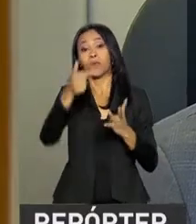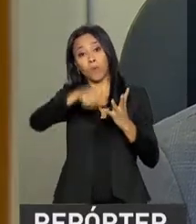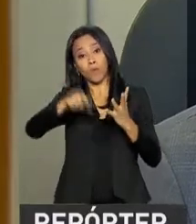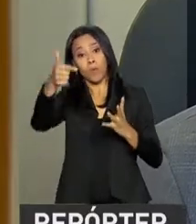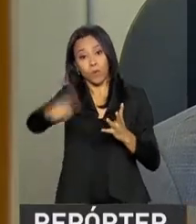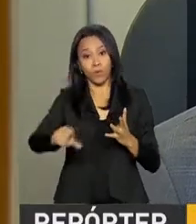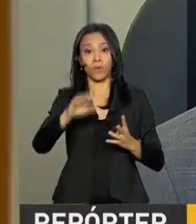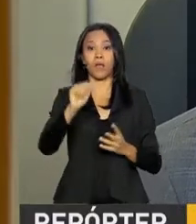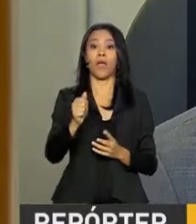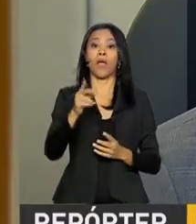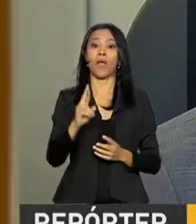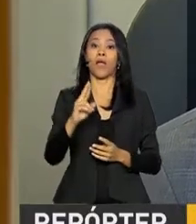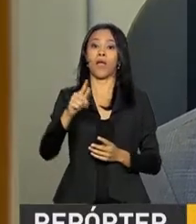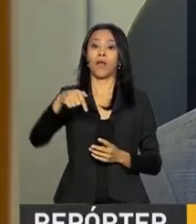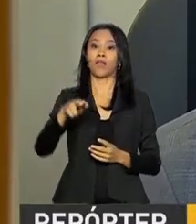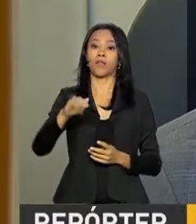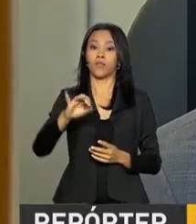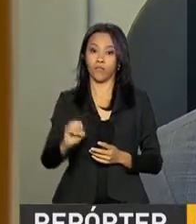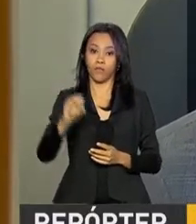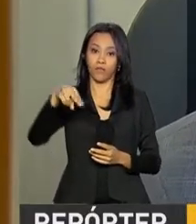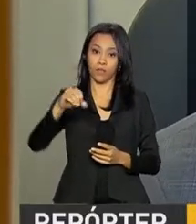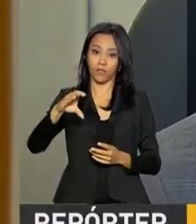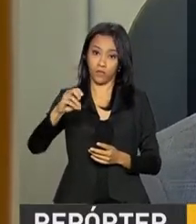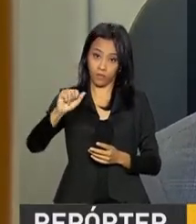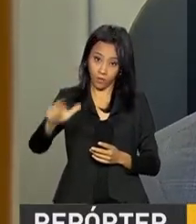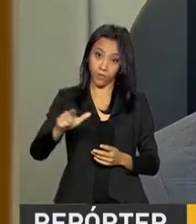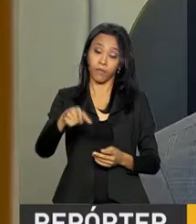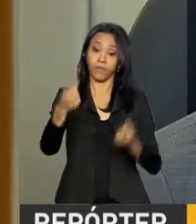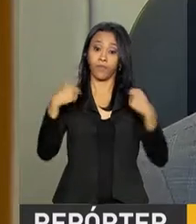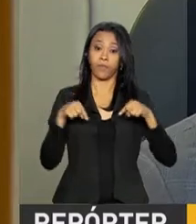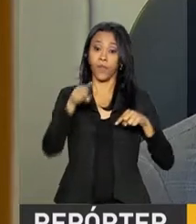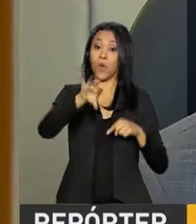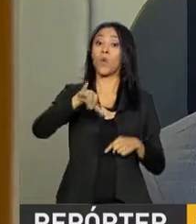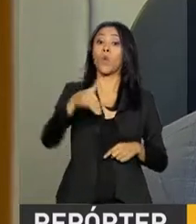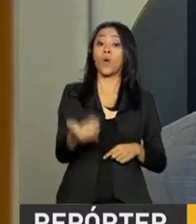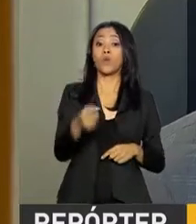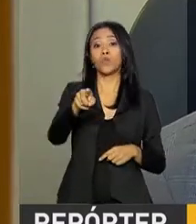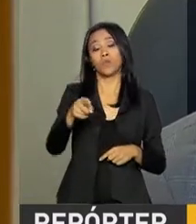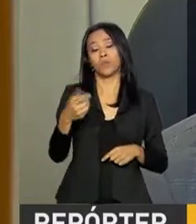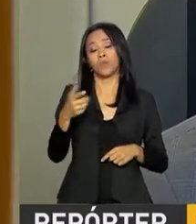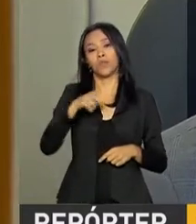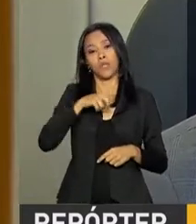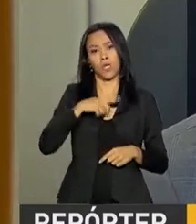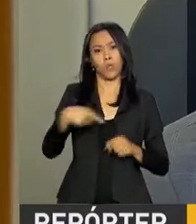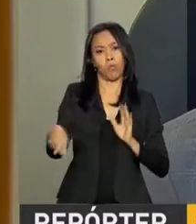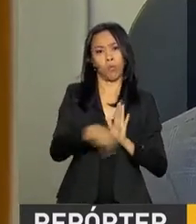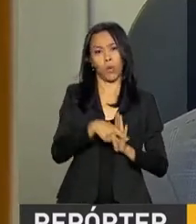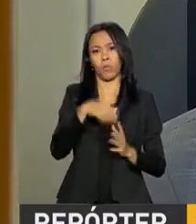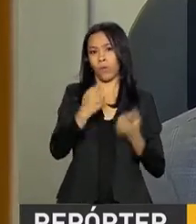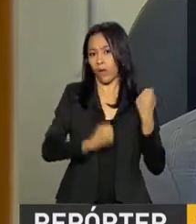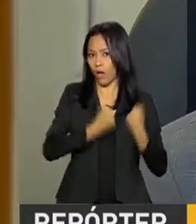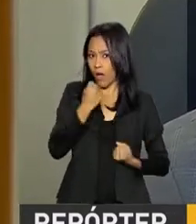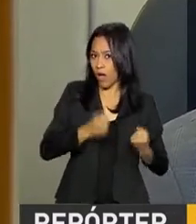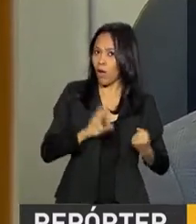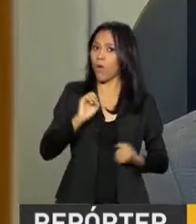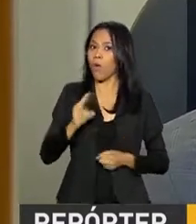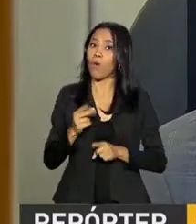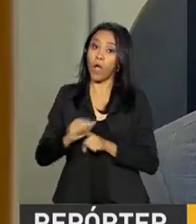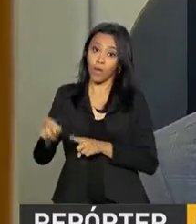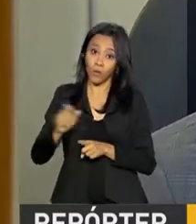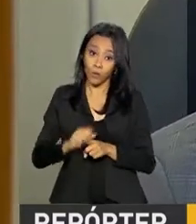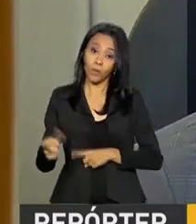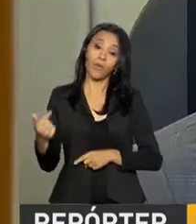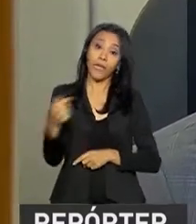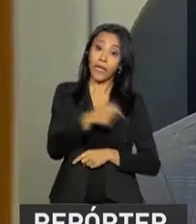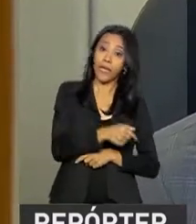quando um órgão tem um carro em seu domínio ele é dono do carro ele aluga um carro o fato é que aquele veículo fica à